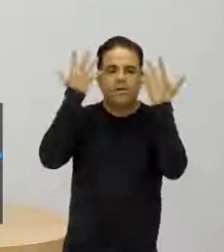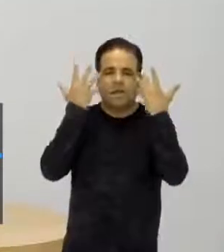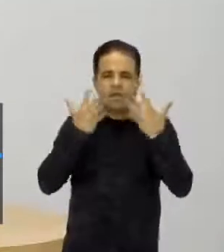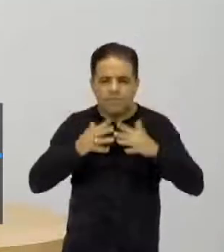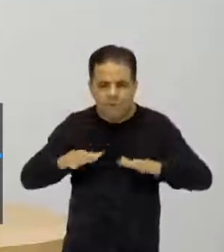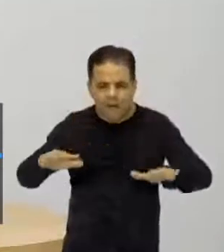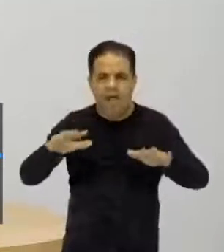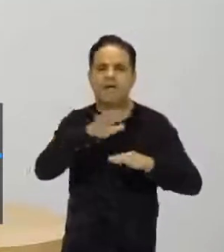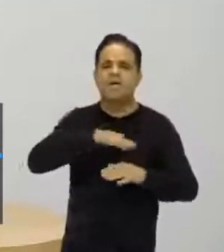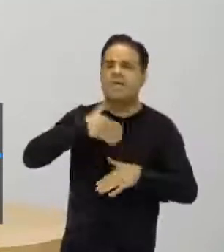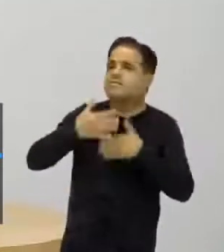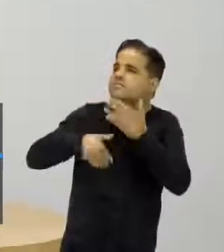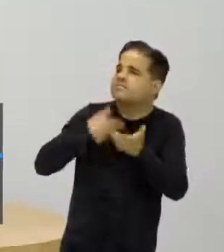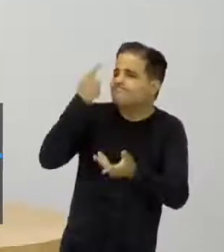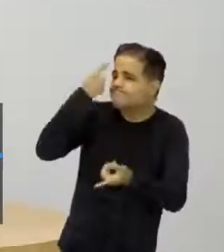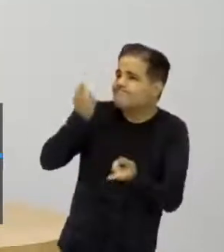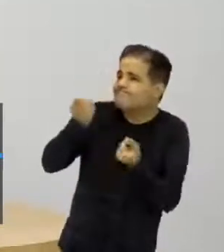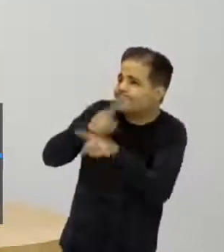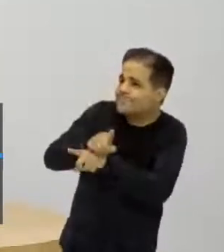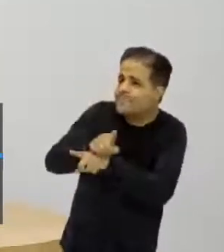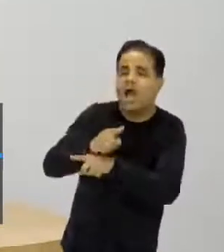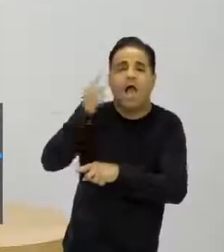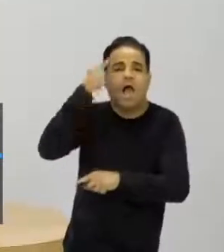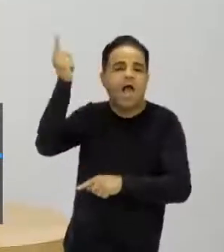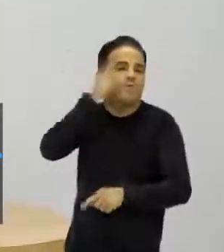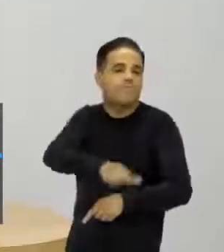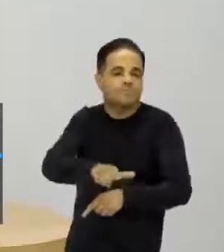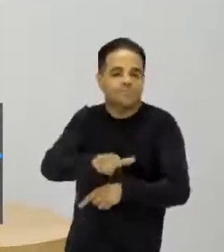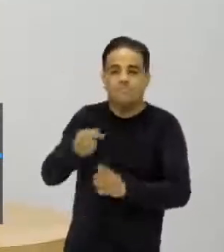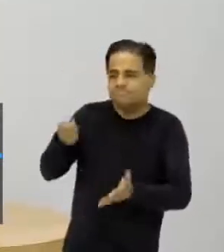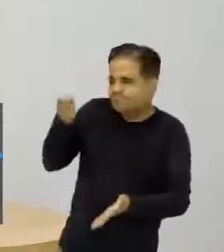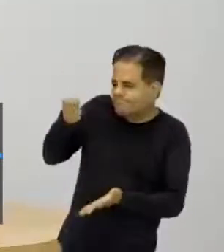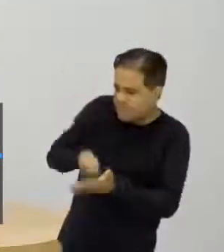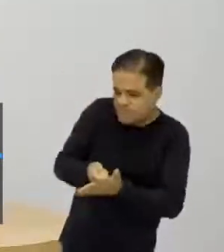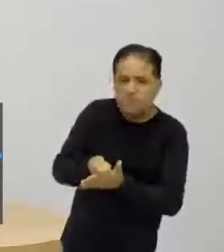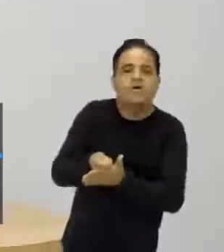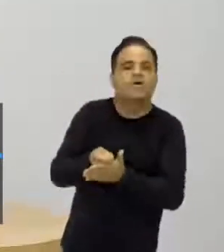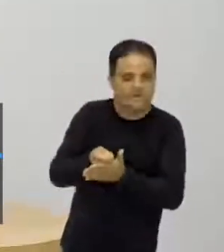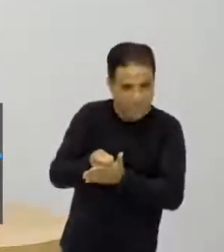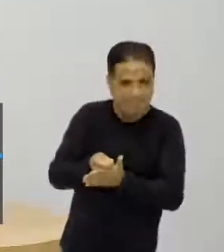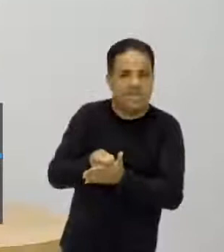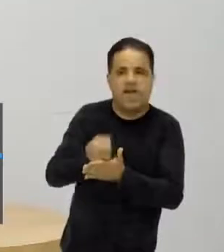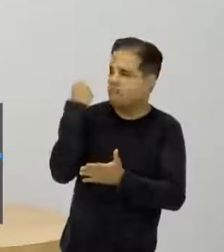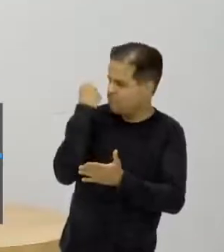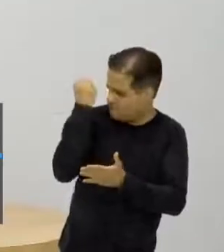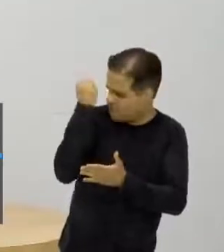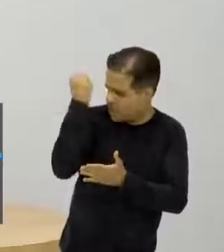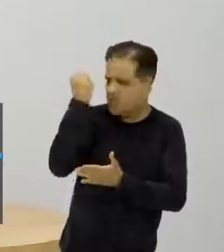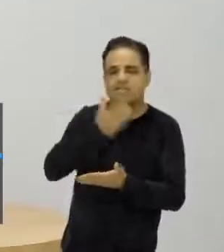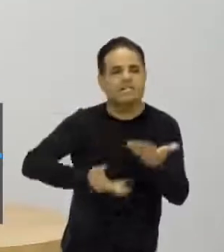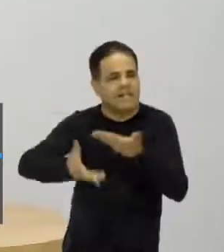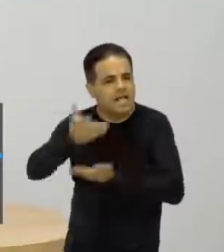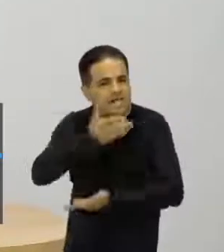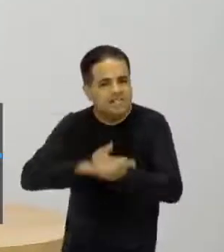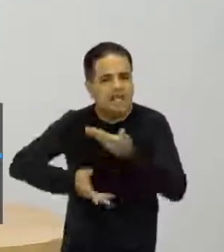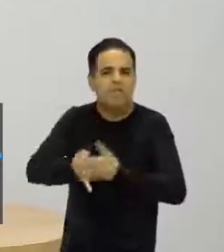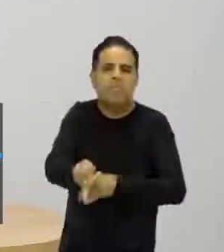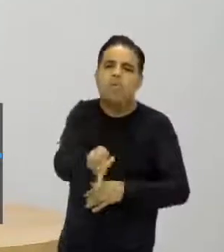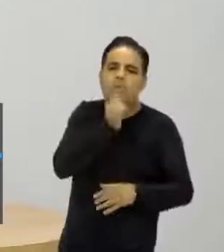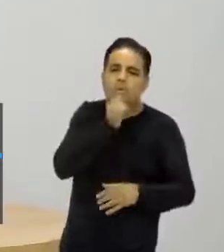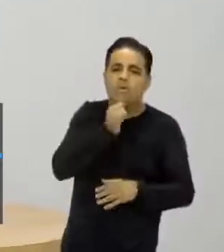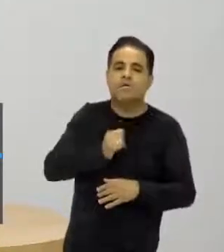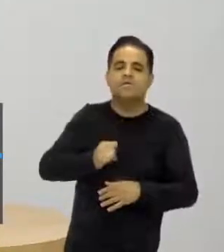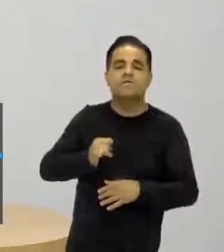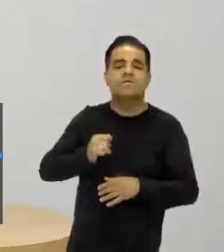elas são meio que deturpadas para conseguir, então, impor a questão de força em relação, por exemplo,